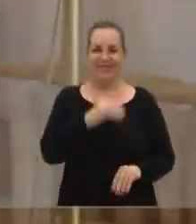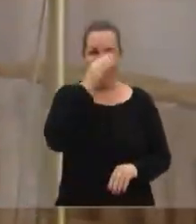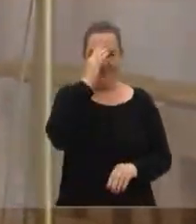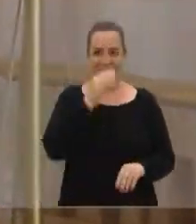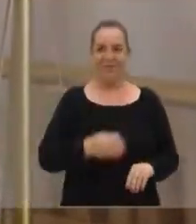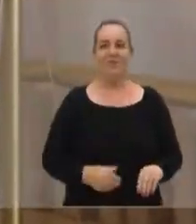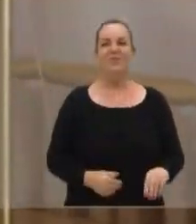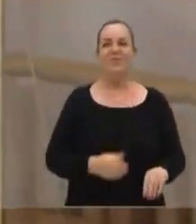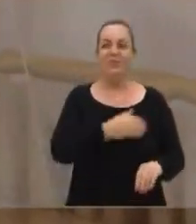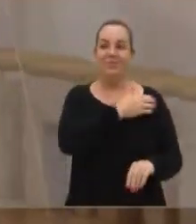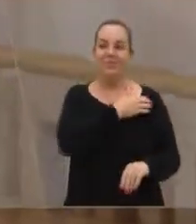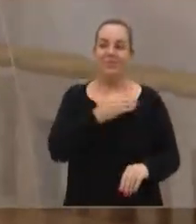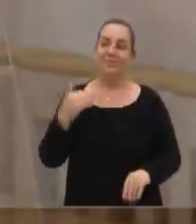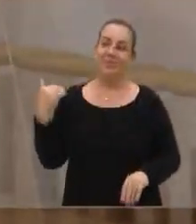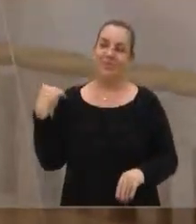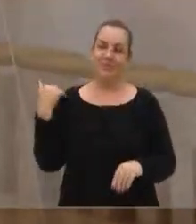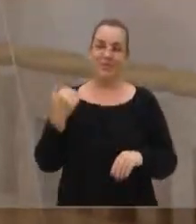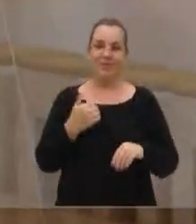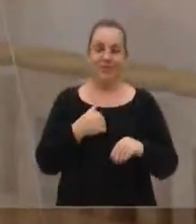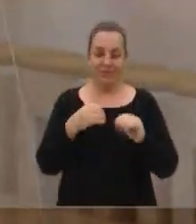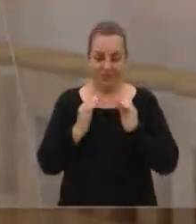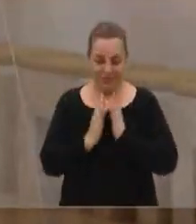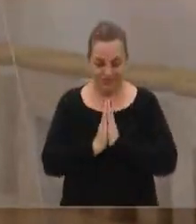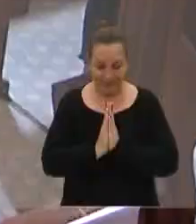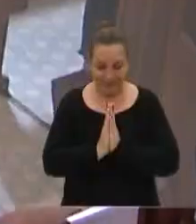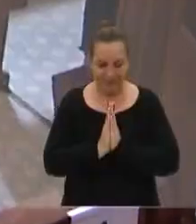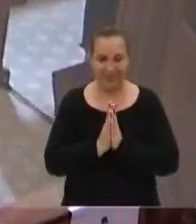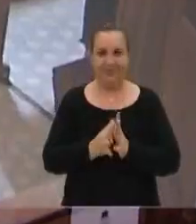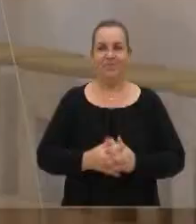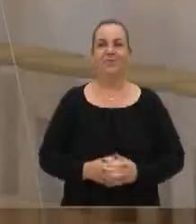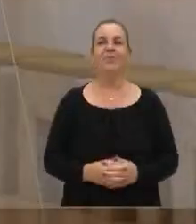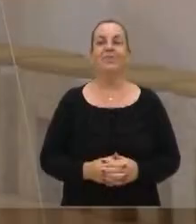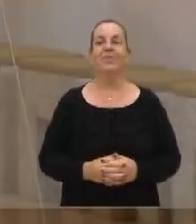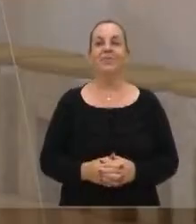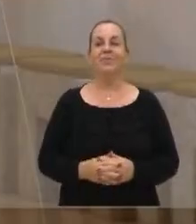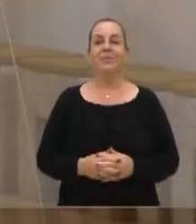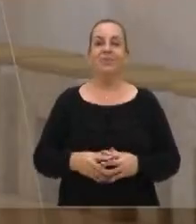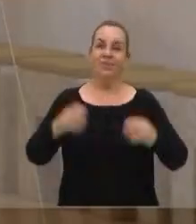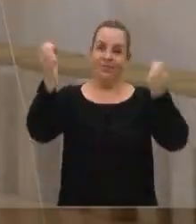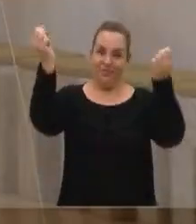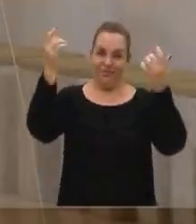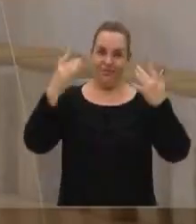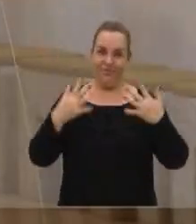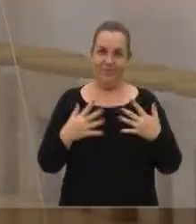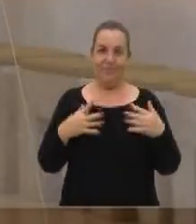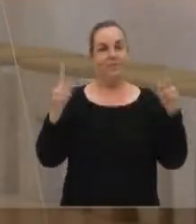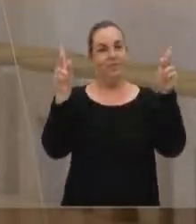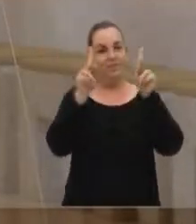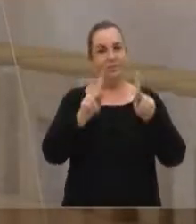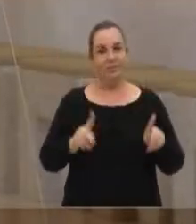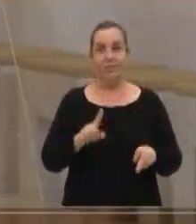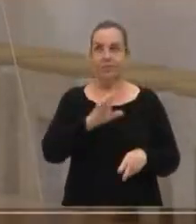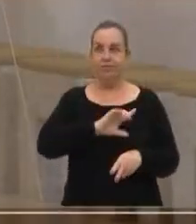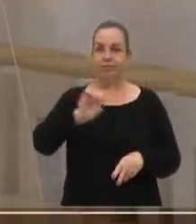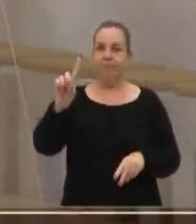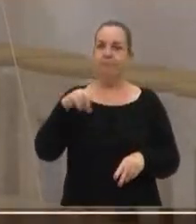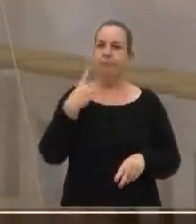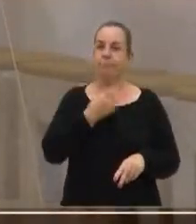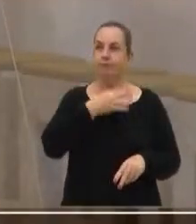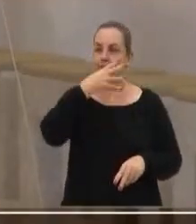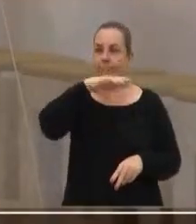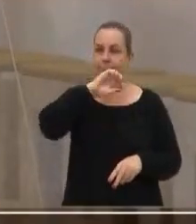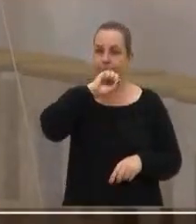Em nome do Pai, do Filho, do Espírito Santo. Amém. Que a graça e a paz de Deus, que é nosso